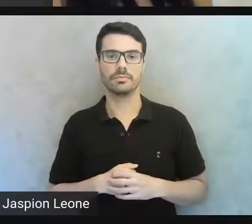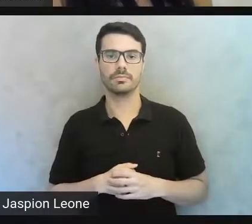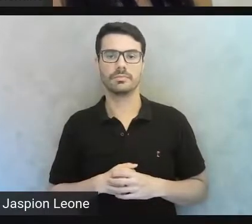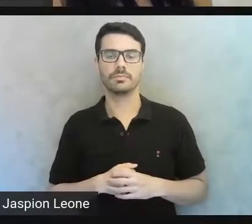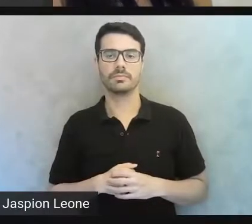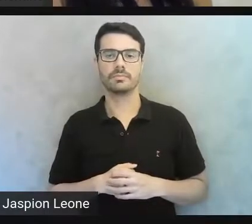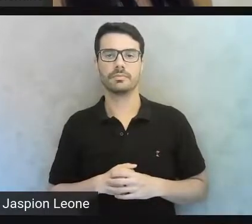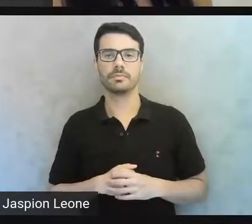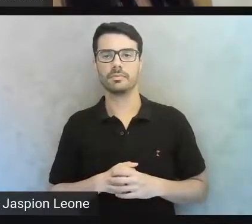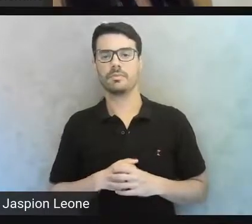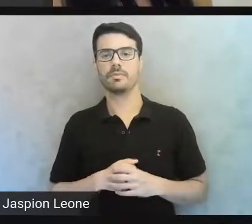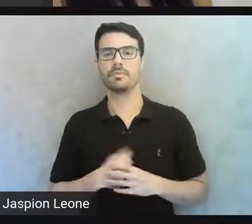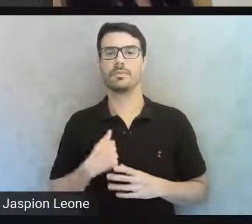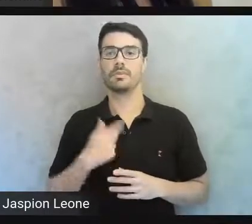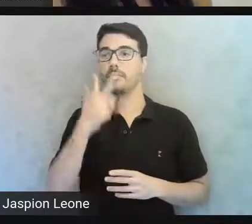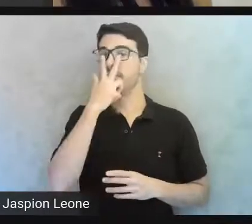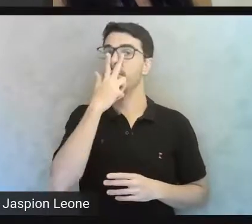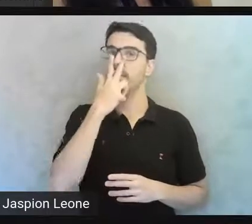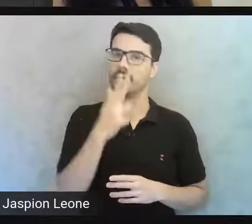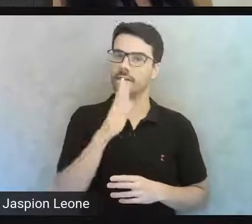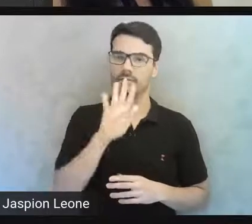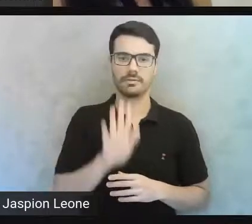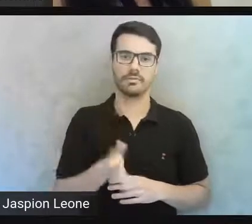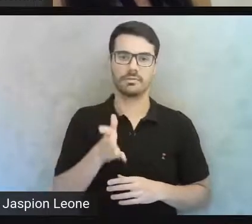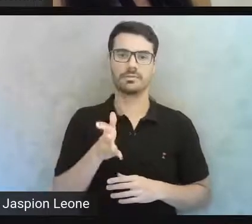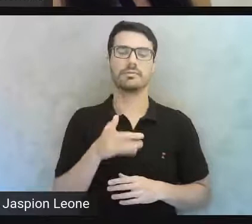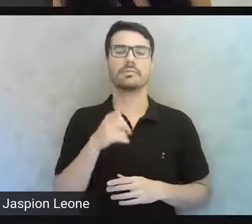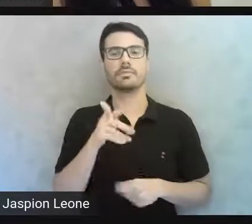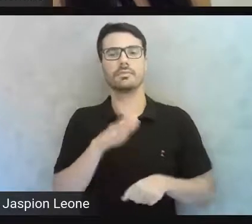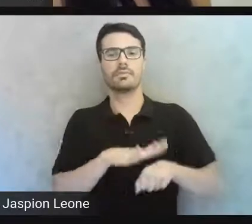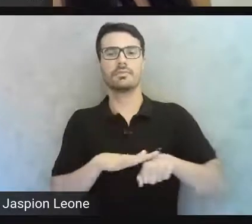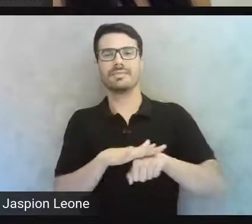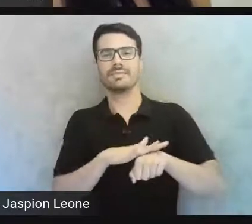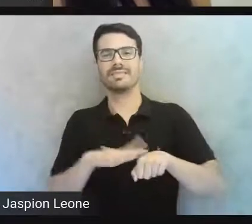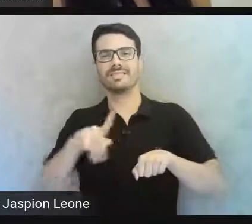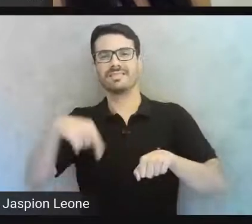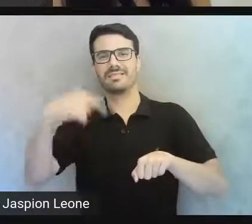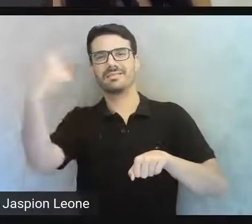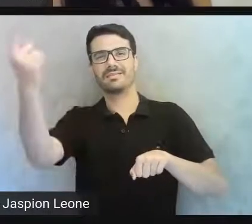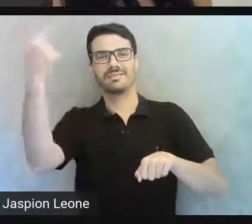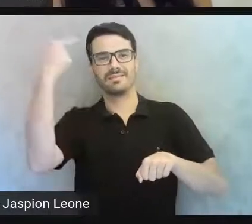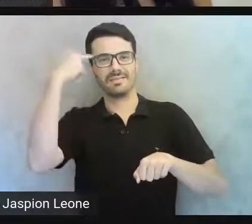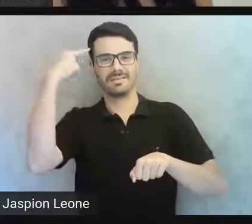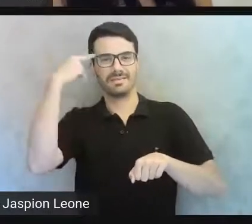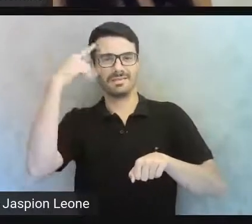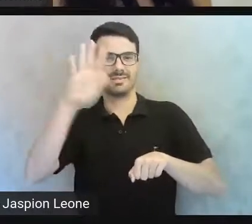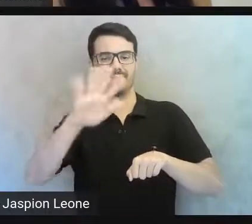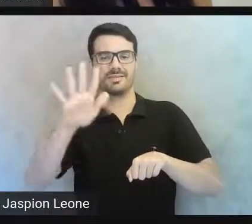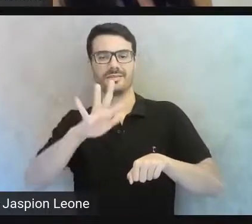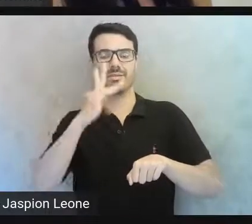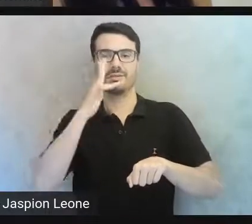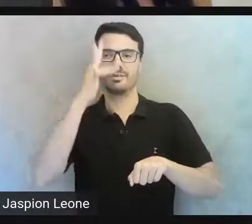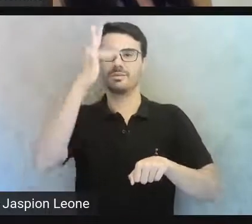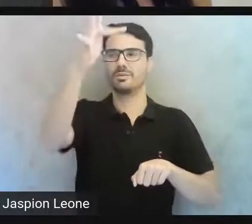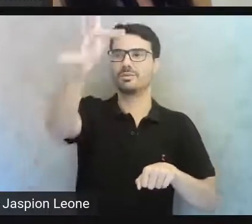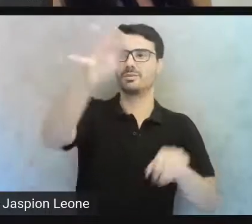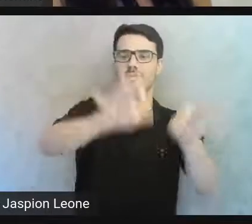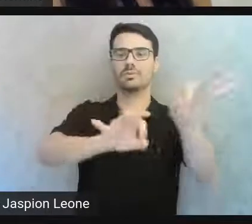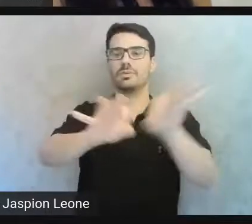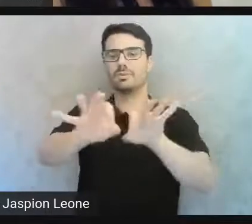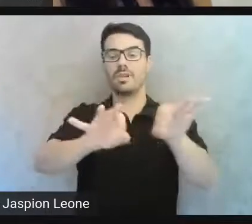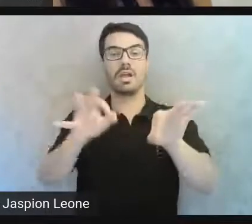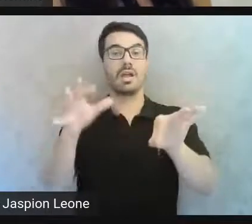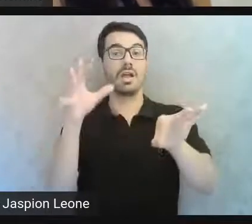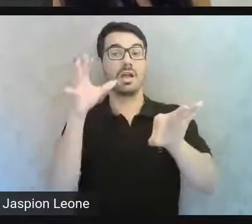Ótimo. Eu acho que é isso, né, Paulo? Assim, não subestimar, né, essa dívida. Depois eu penso nisso, não postergar, agir né? rápido, né? Na mesma,